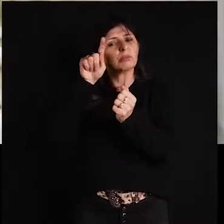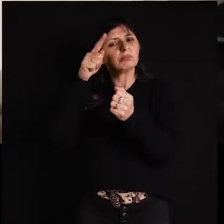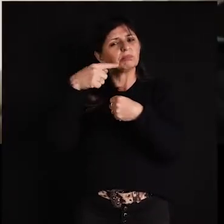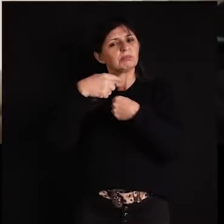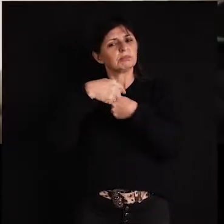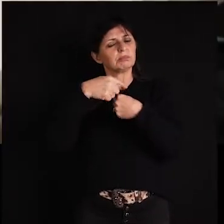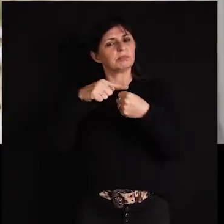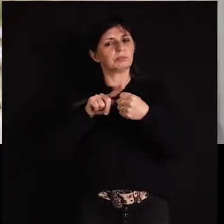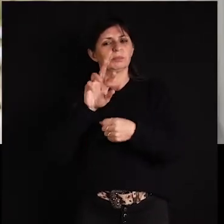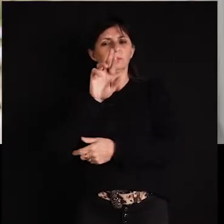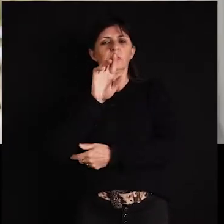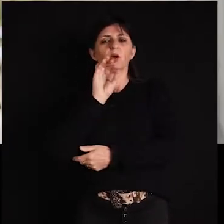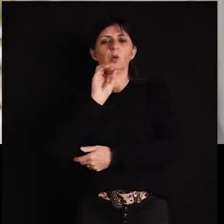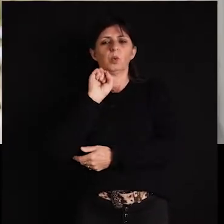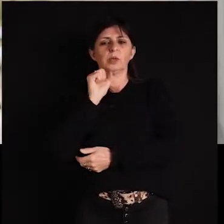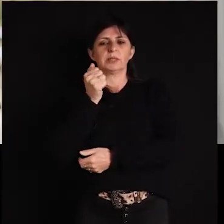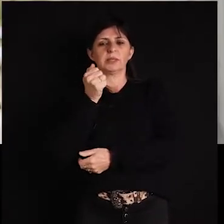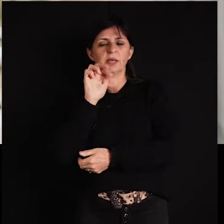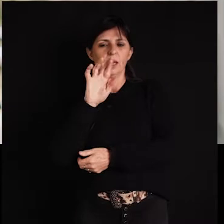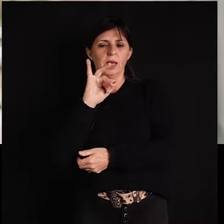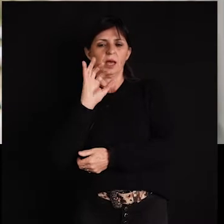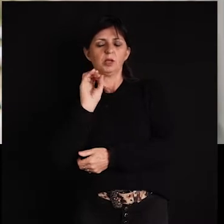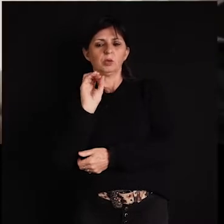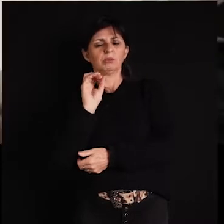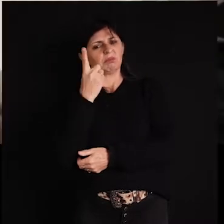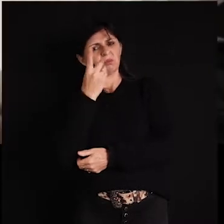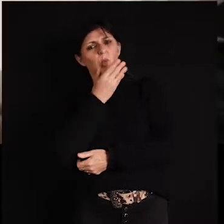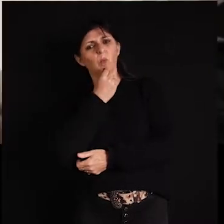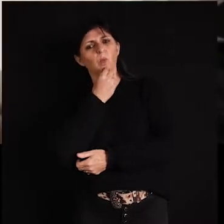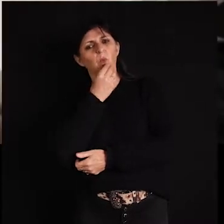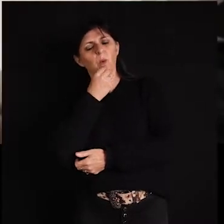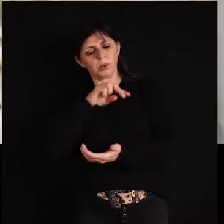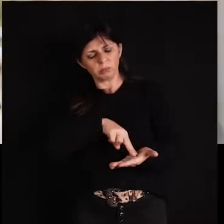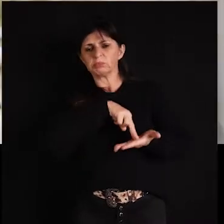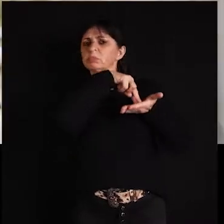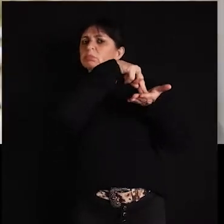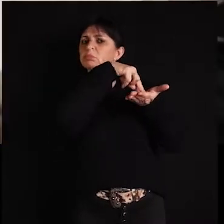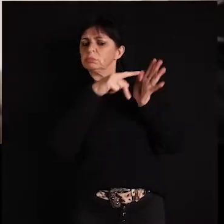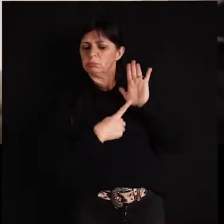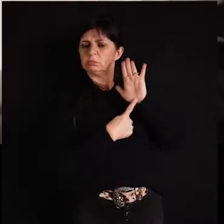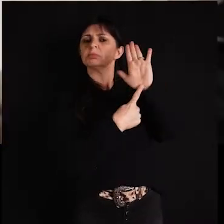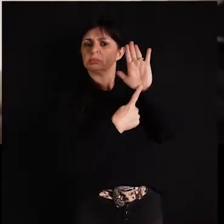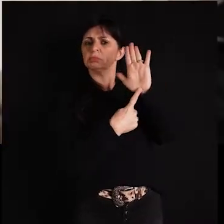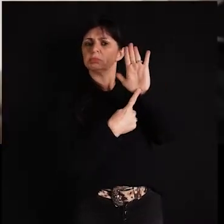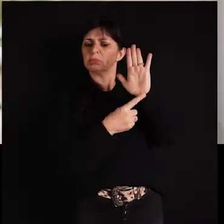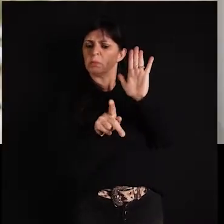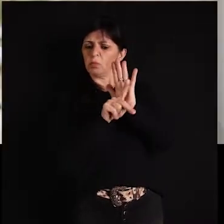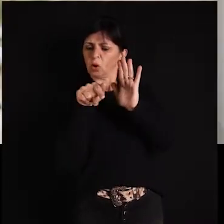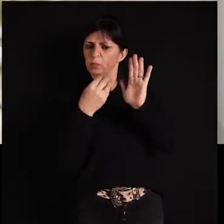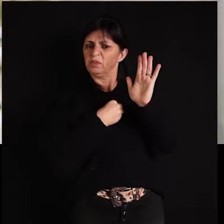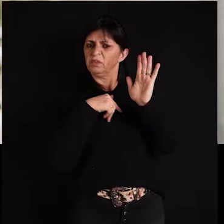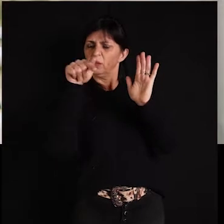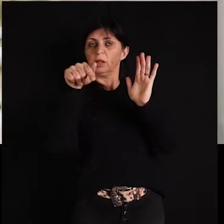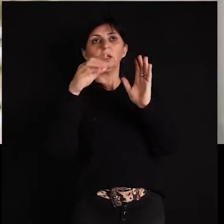de Rosário. Um rapaz veio cantar ela no palco. Se não me engano, o nome dele é Gilberto. Um gaiteiro local da cidade dela.